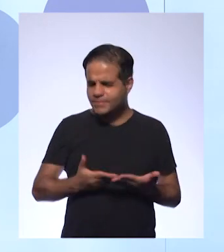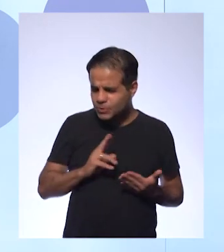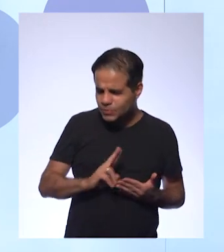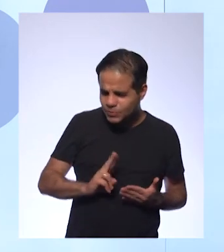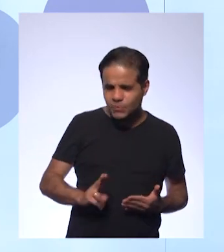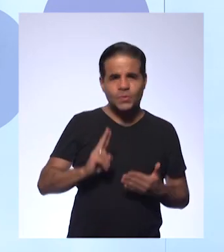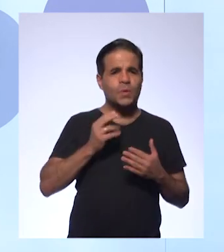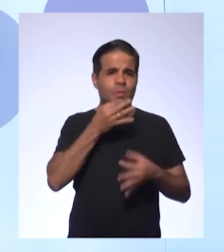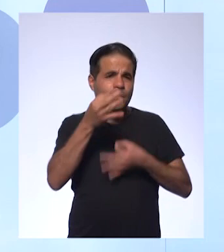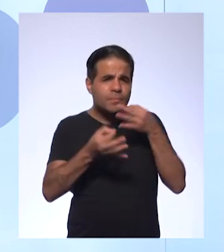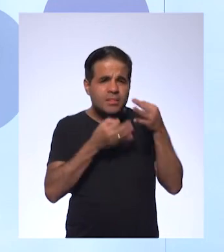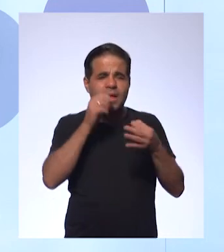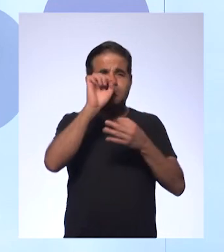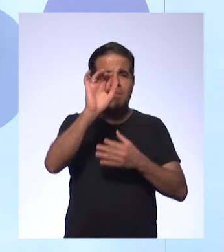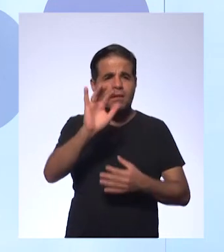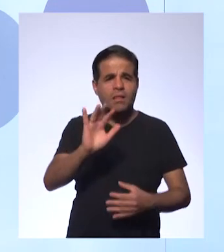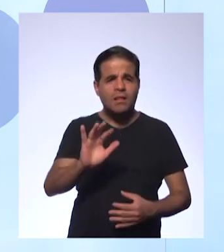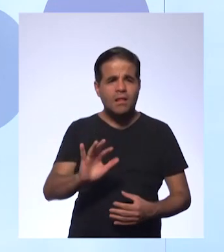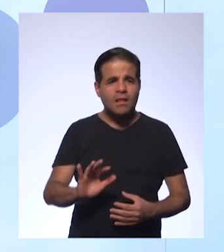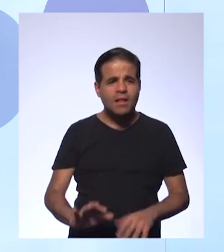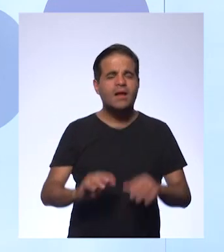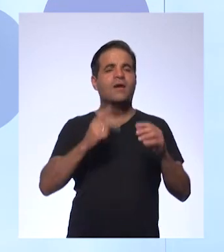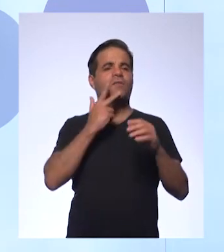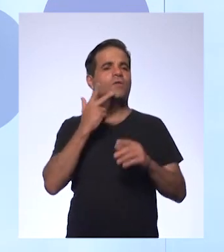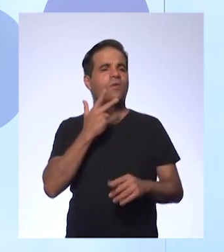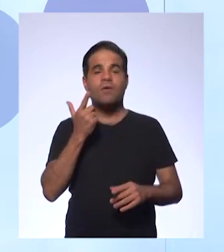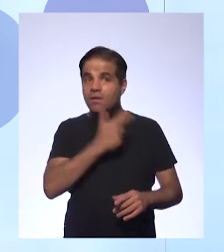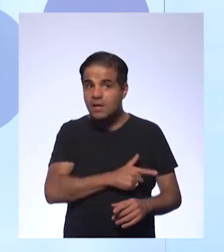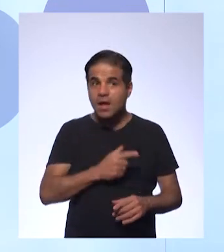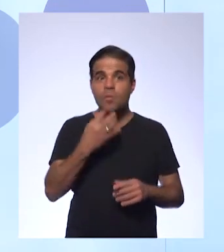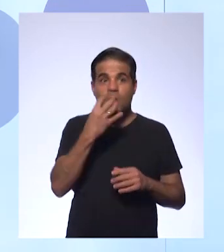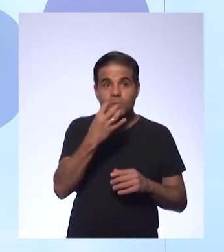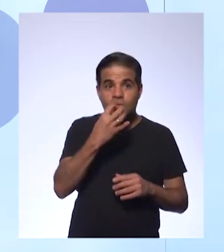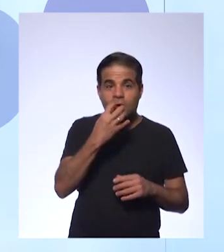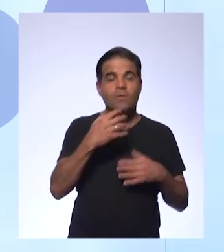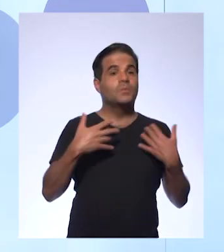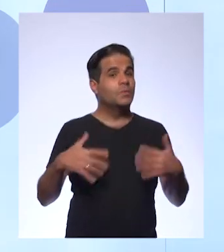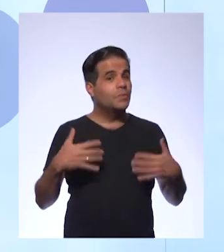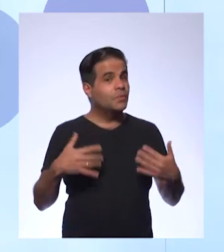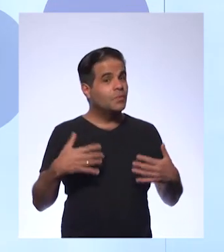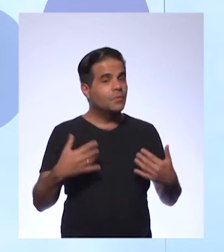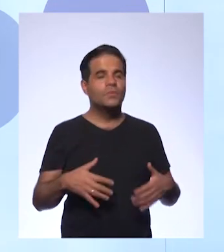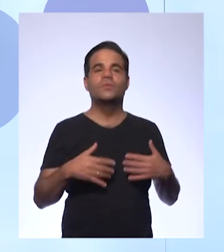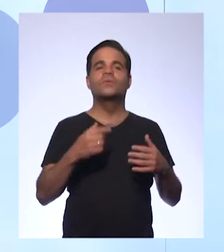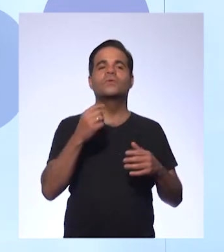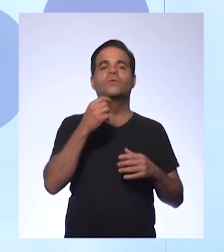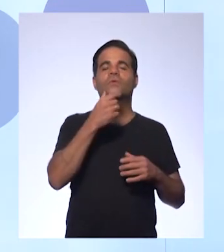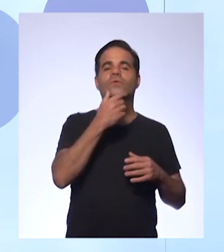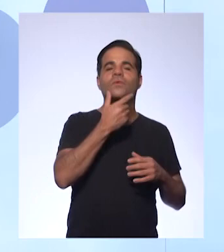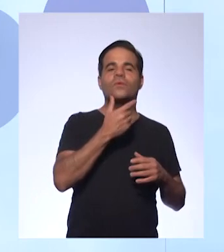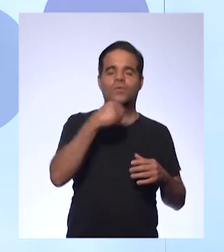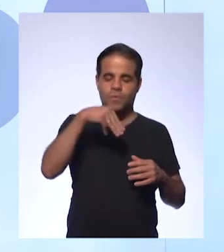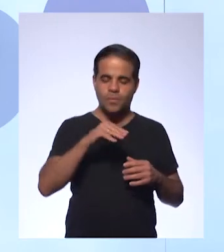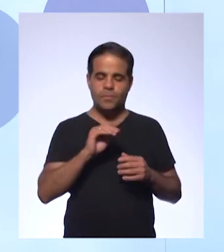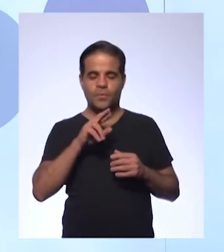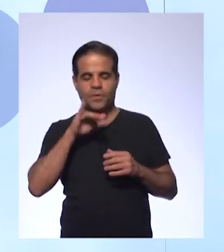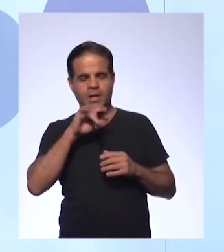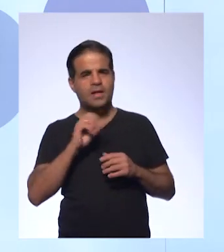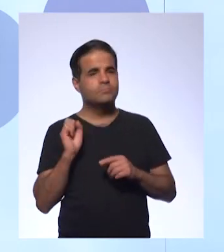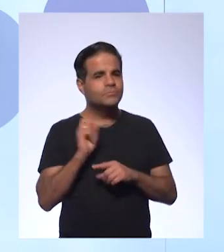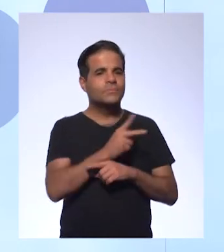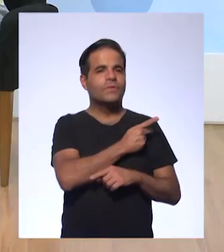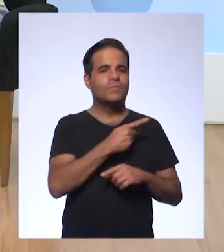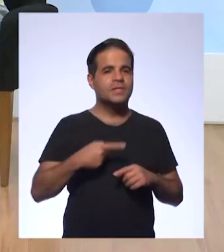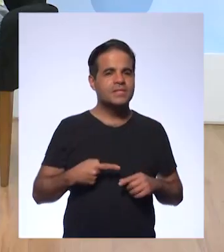são tantos comentários, falou de ganhar um cachorrinho. Né? O Murilo falou de se tornar o presidente